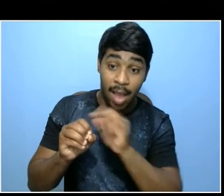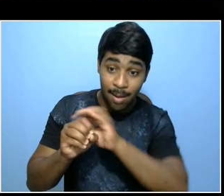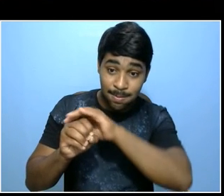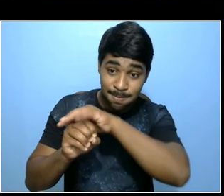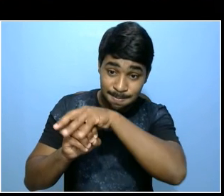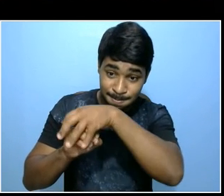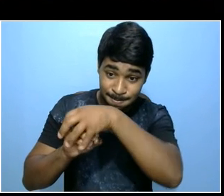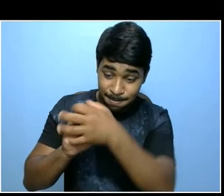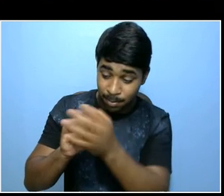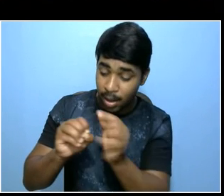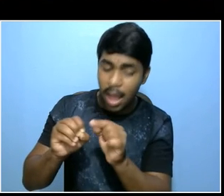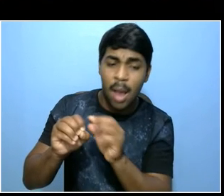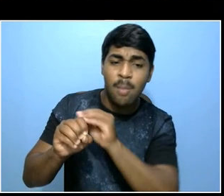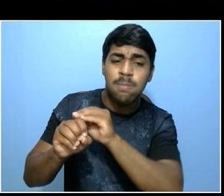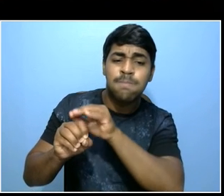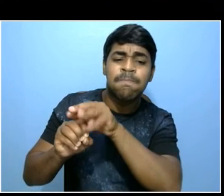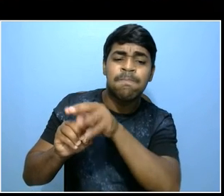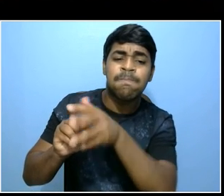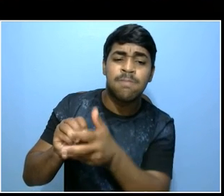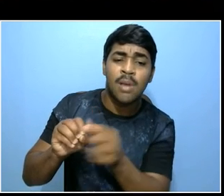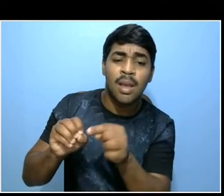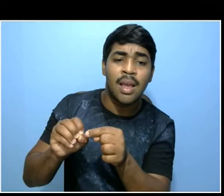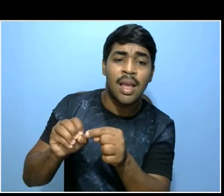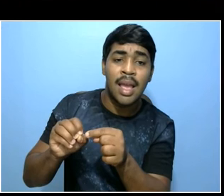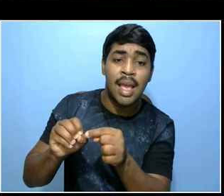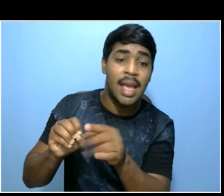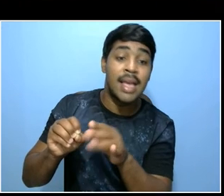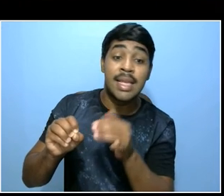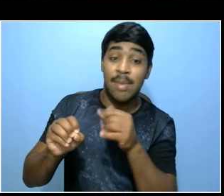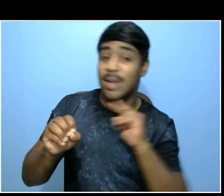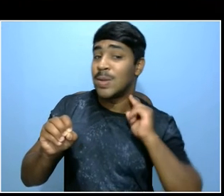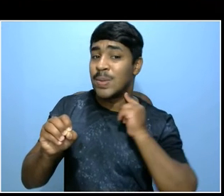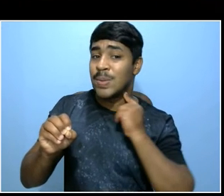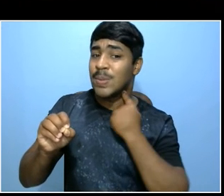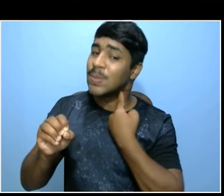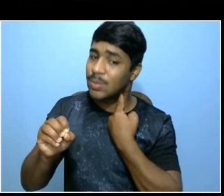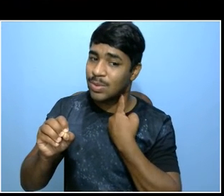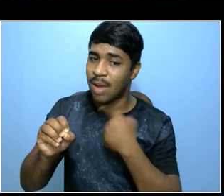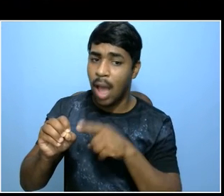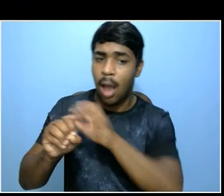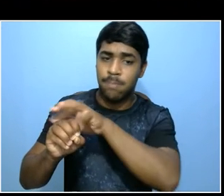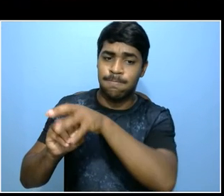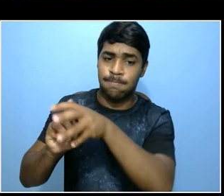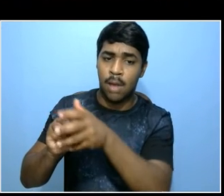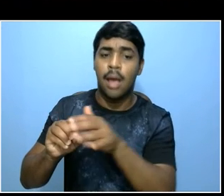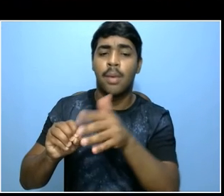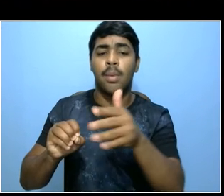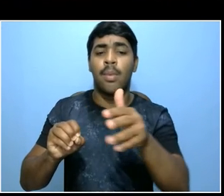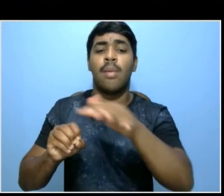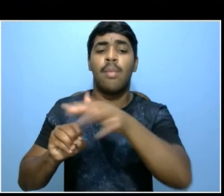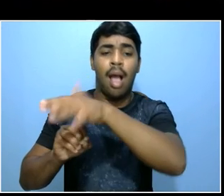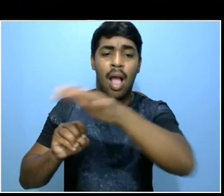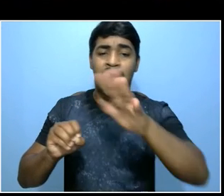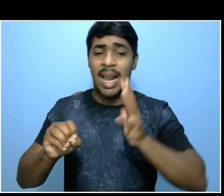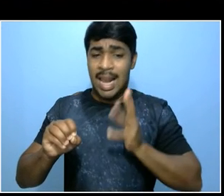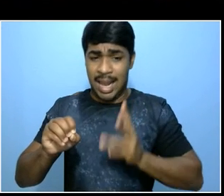essas células vai poder formar novas esponjas e quando o ambiente estiver bom, aí ela vai liberar, né, essas novas